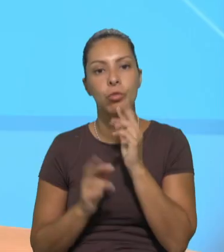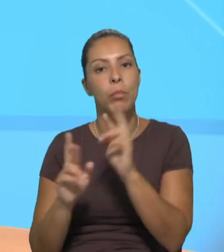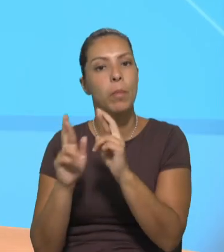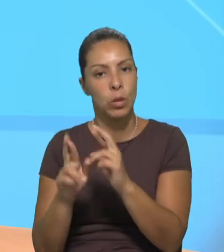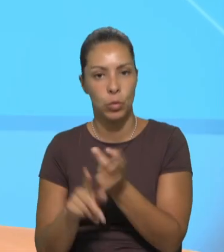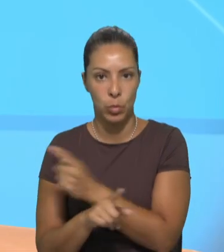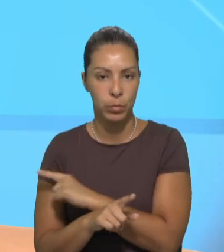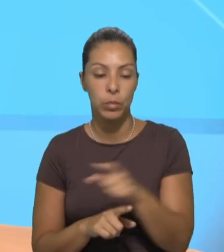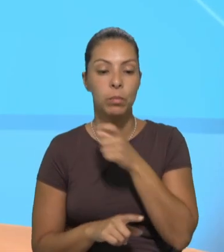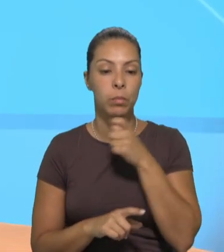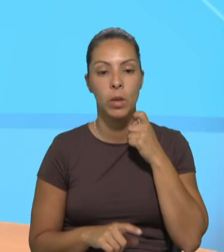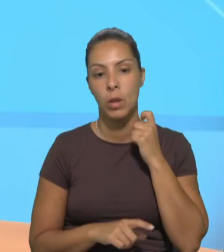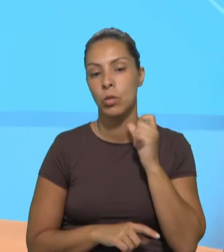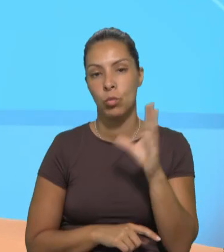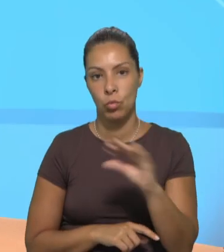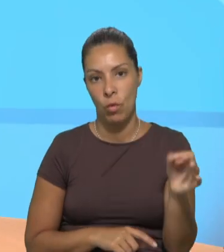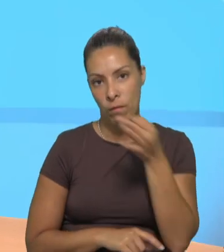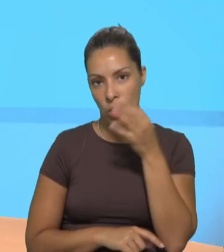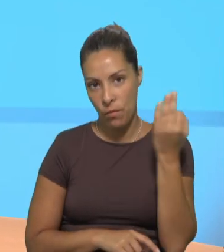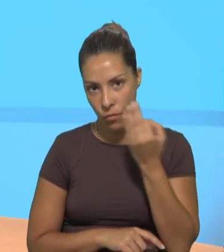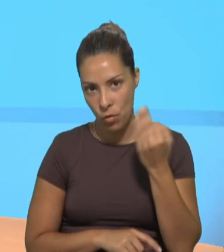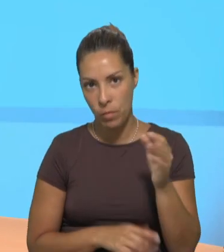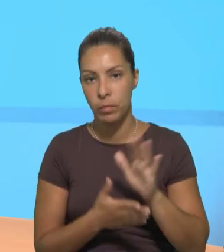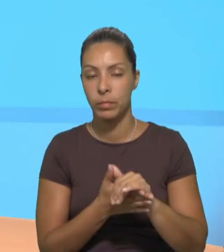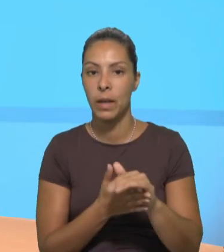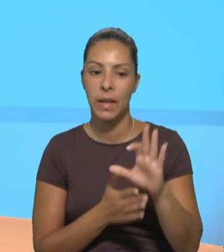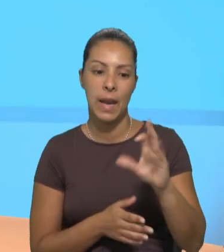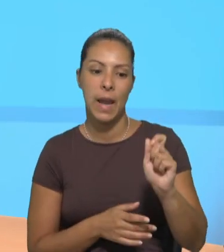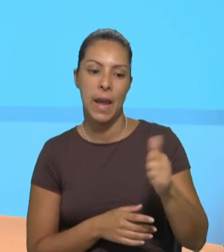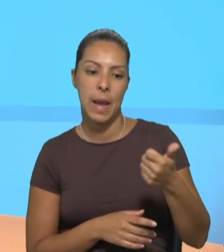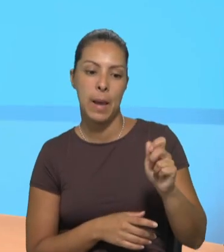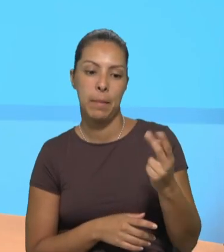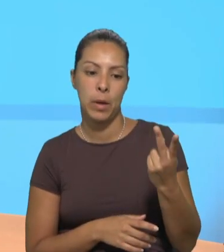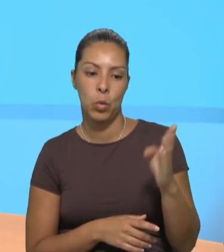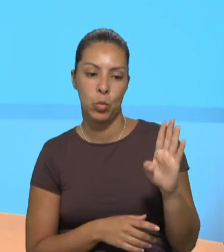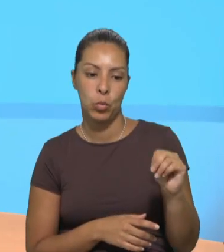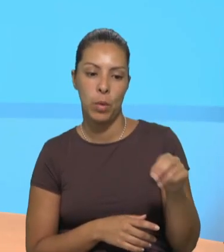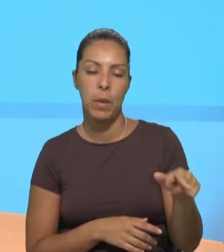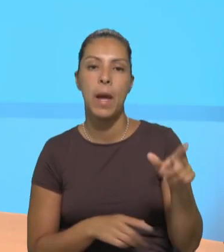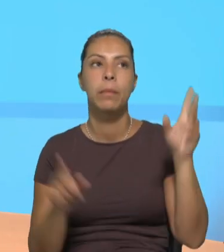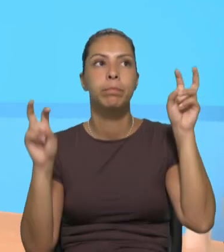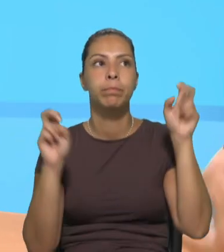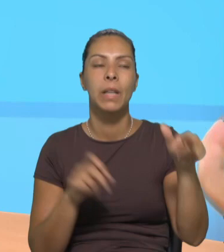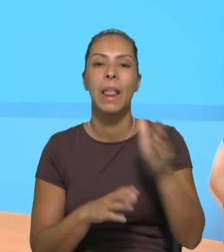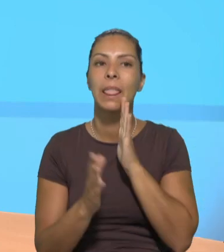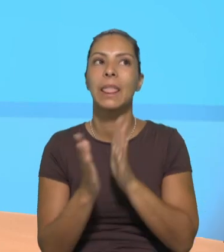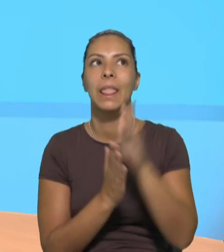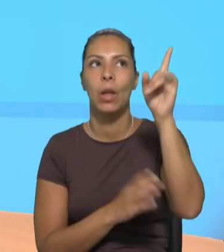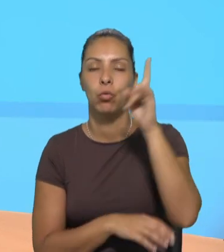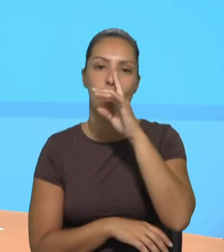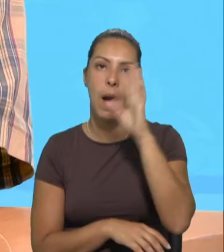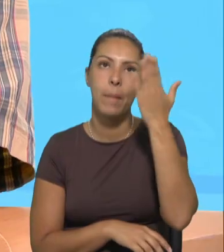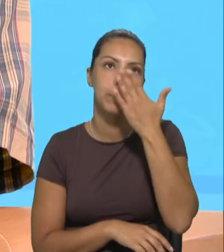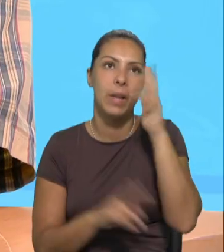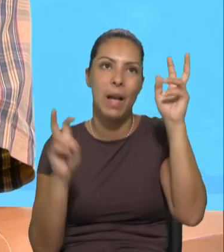partir precisamente da Carta aos Hebreus, que é a segunda leitura, onde também apresenta Deus como arquiteto de uma cidade. Exatamente. Onde está. Somos mas chamados. Esse arquiteto